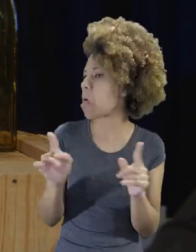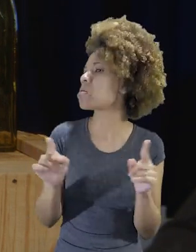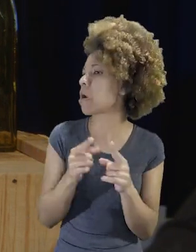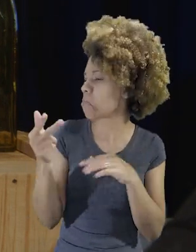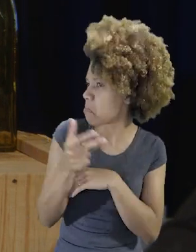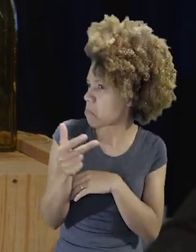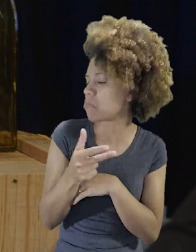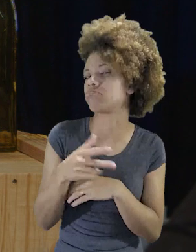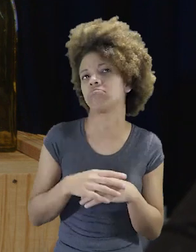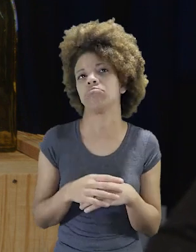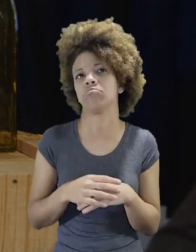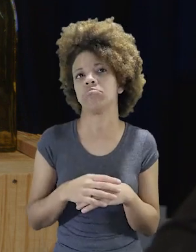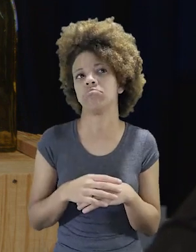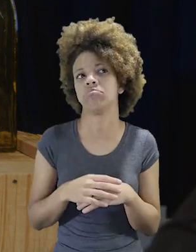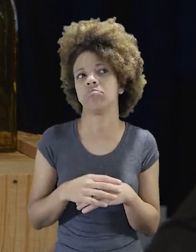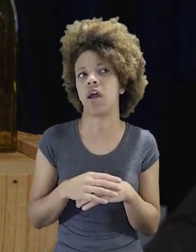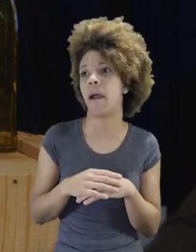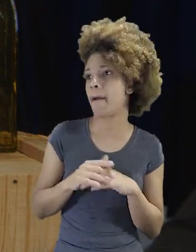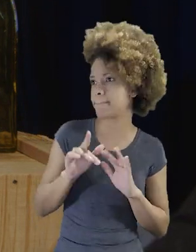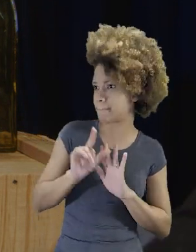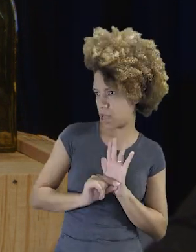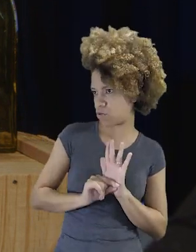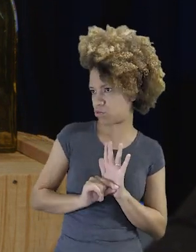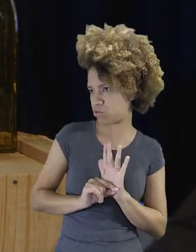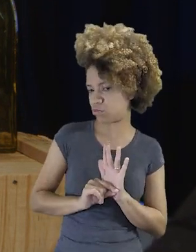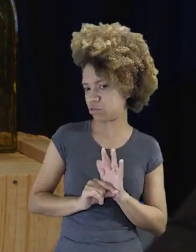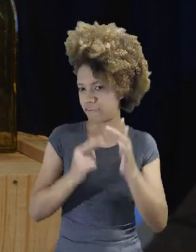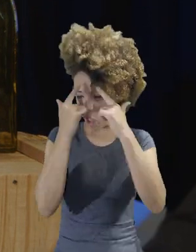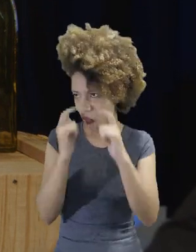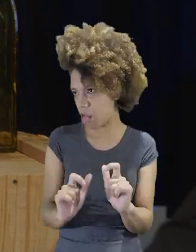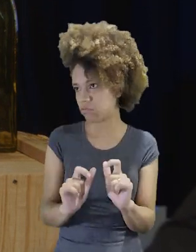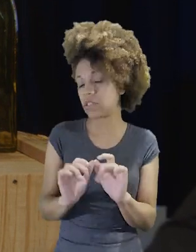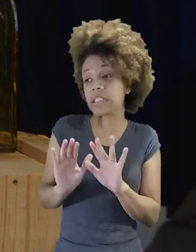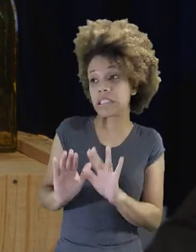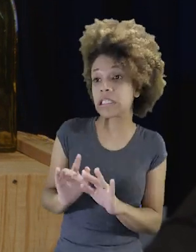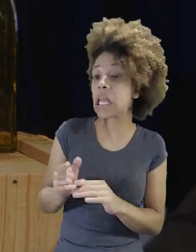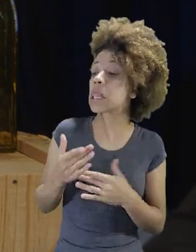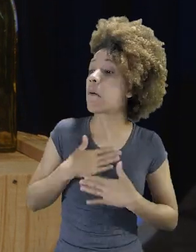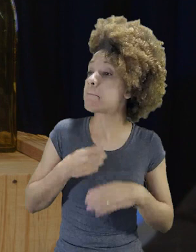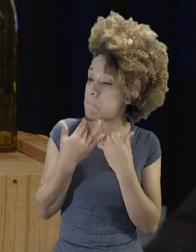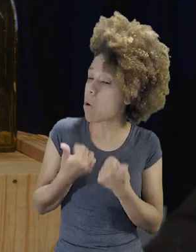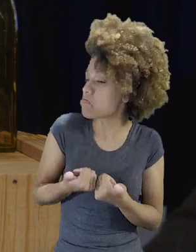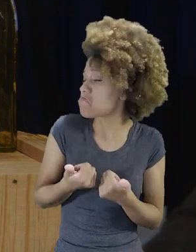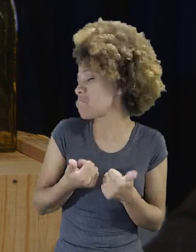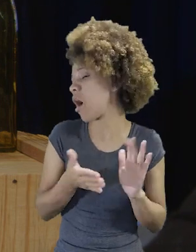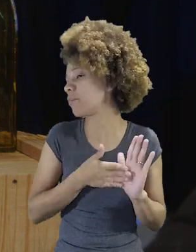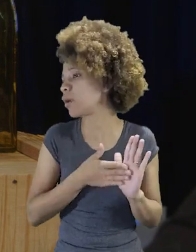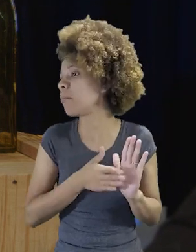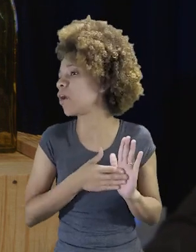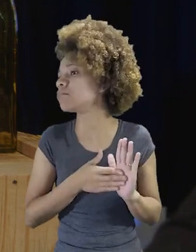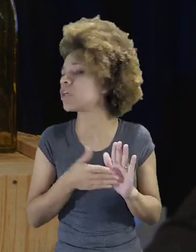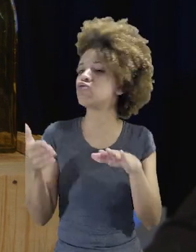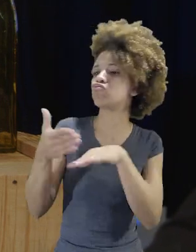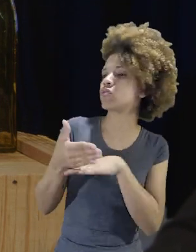é menos sisudo e ele tá de boa com a ideia de de colar na TV para apresentar o trabalho tá ligado E